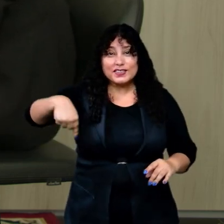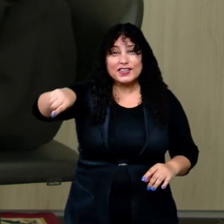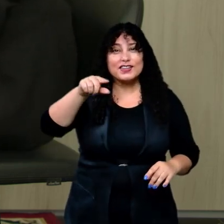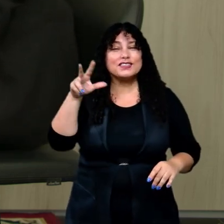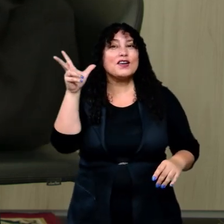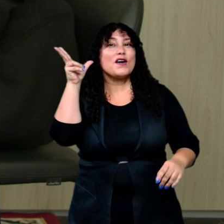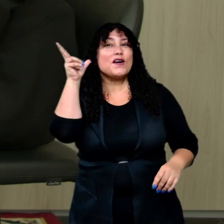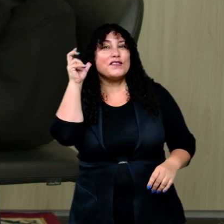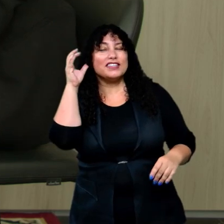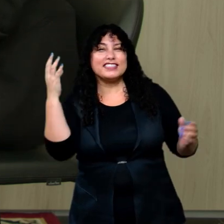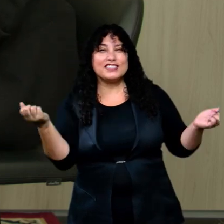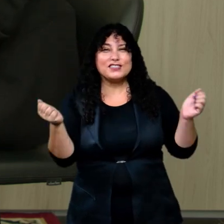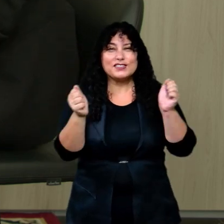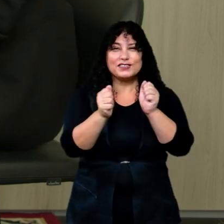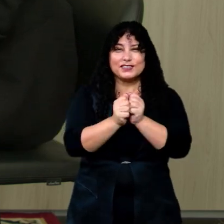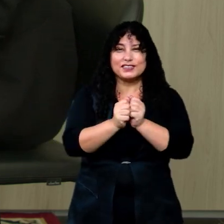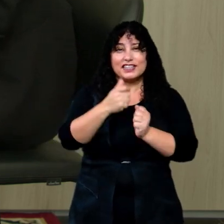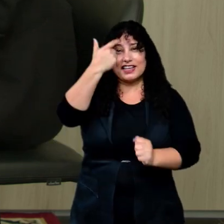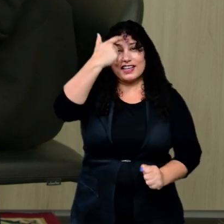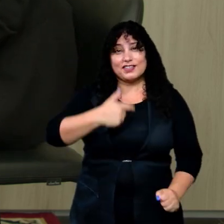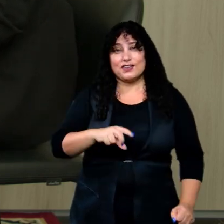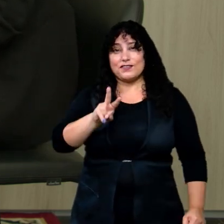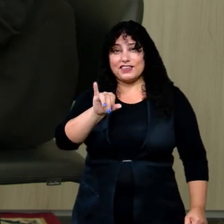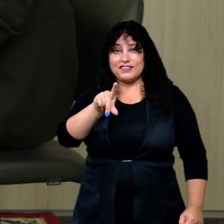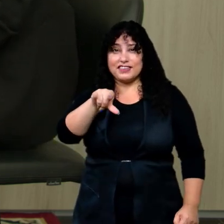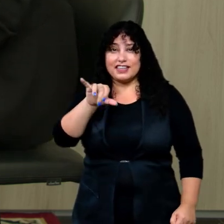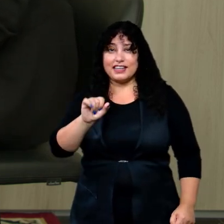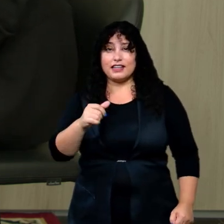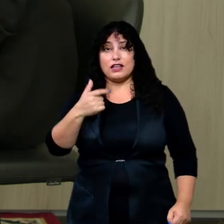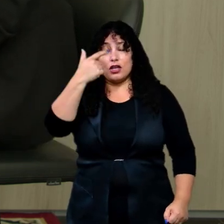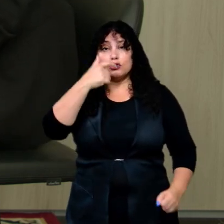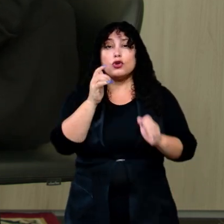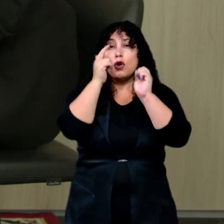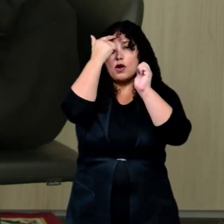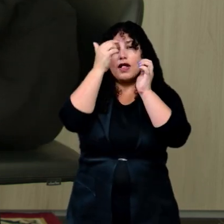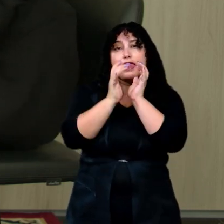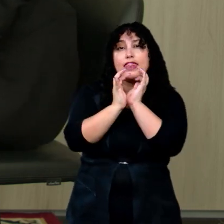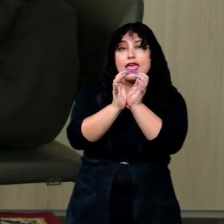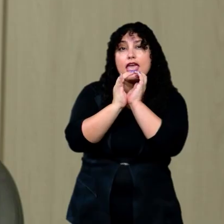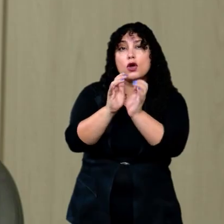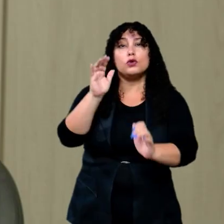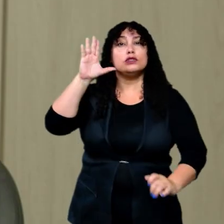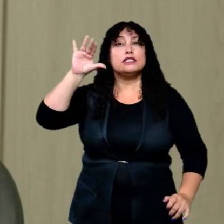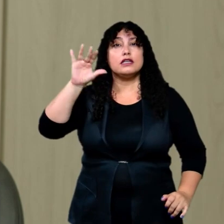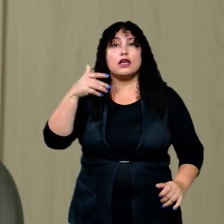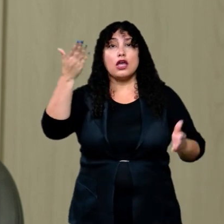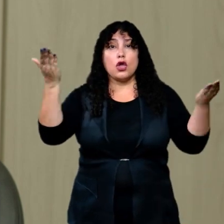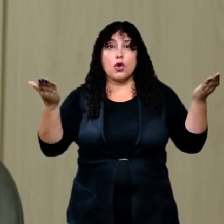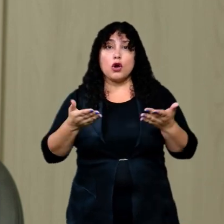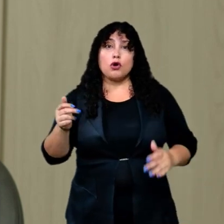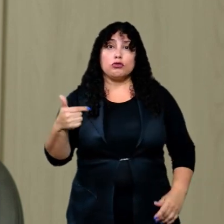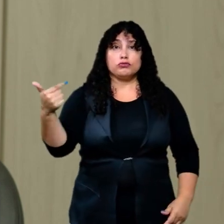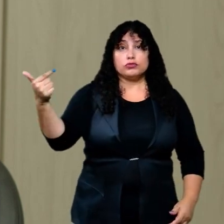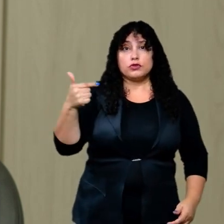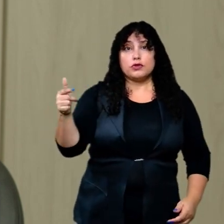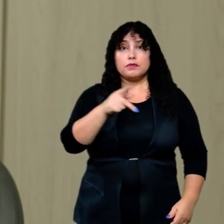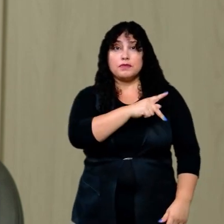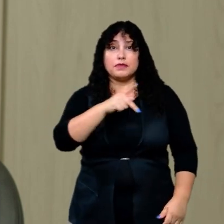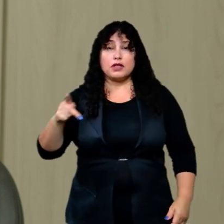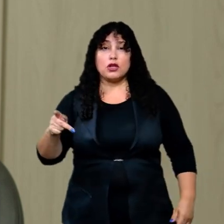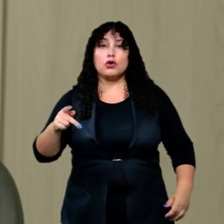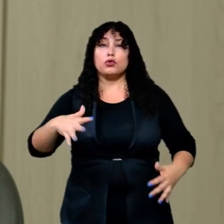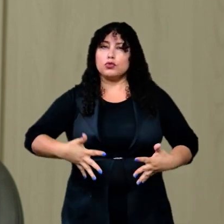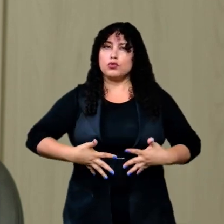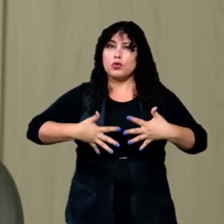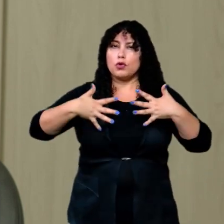vão estar aqui com a gente. Eu sou Viviane, sou neurocientista, estou agora como vice-presidente do Movimento Orgulho